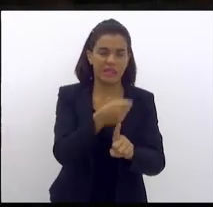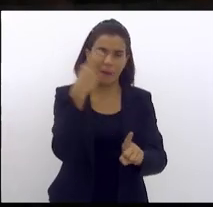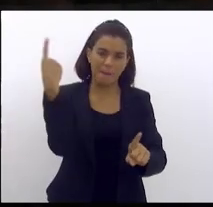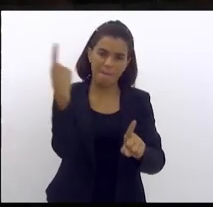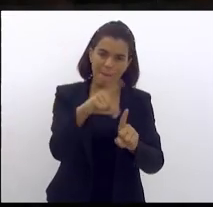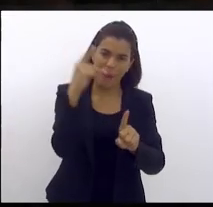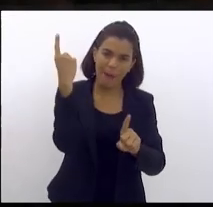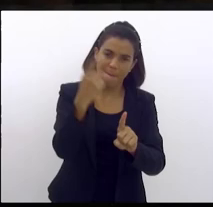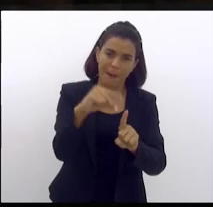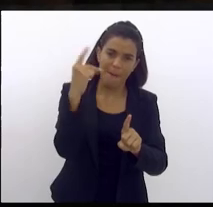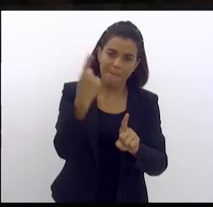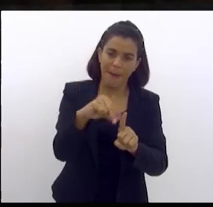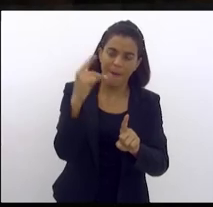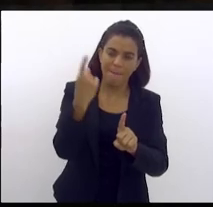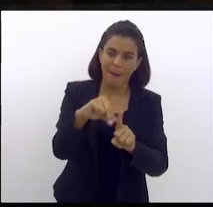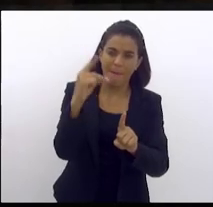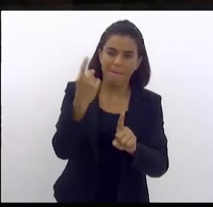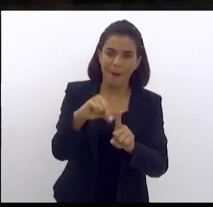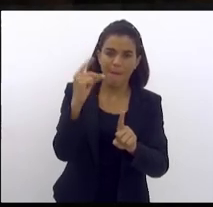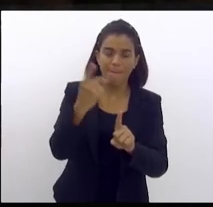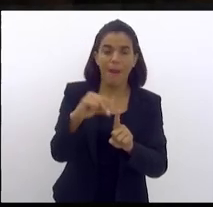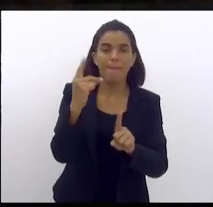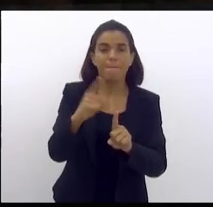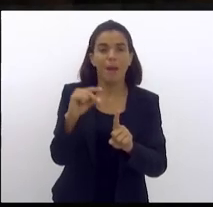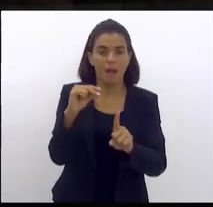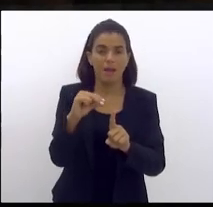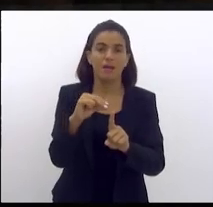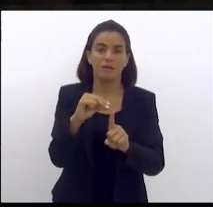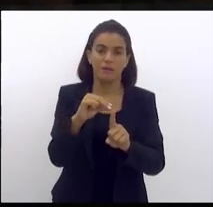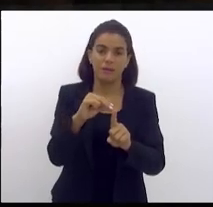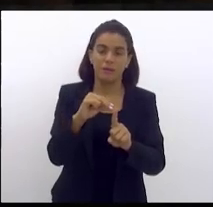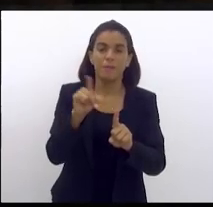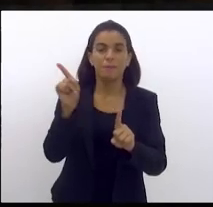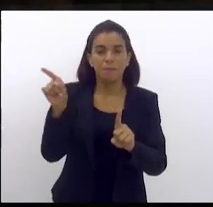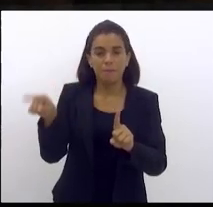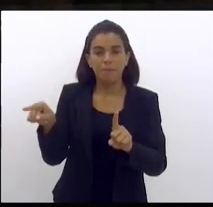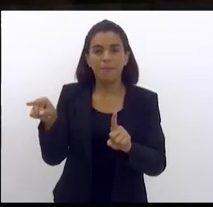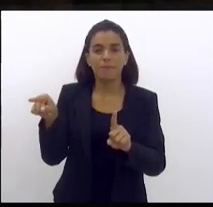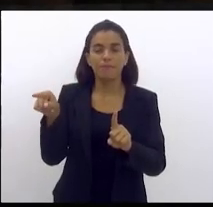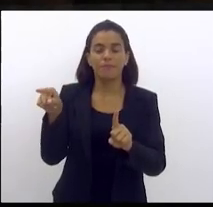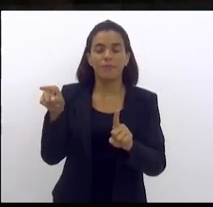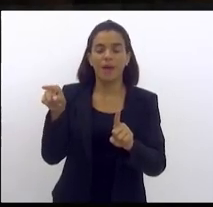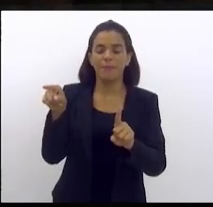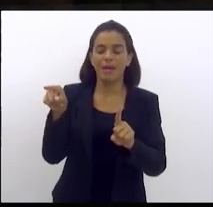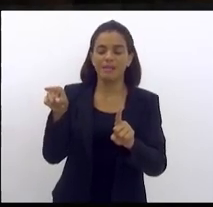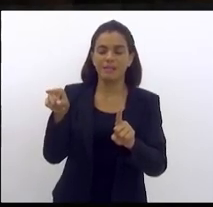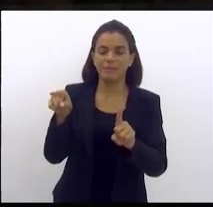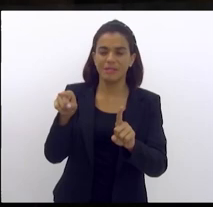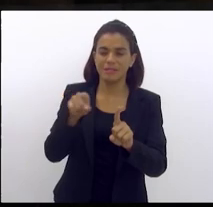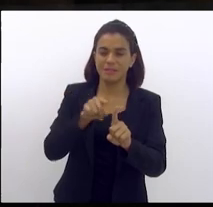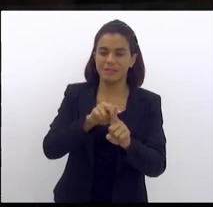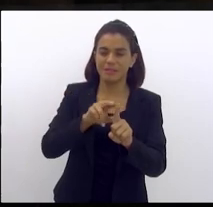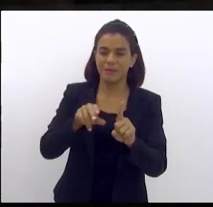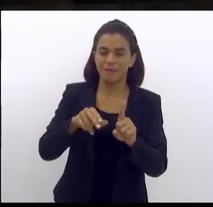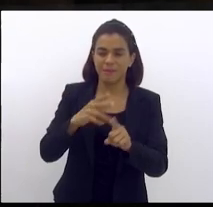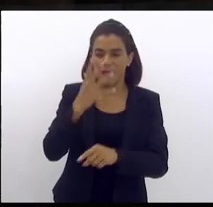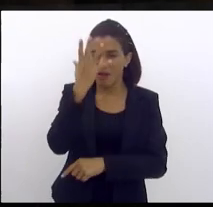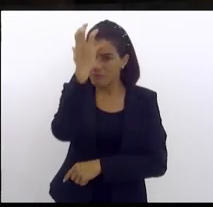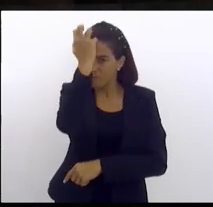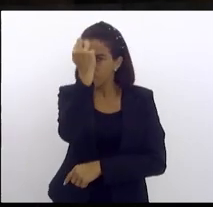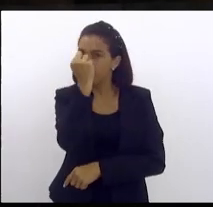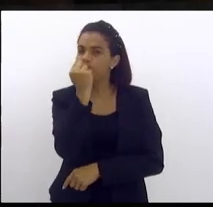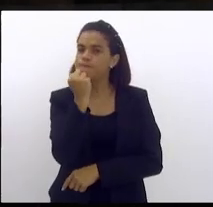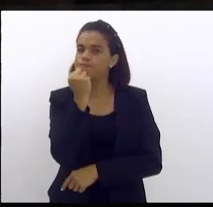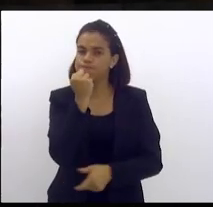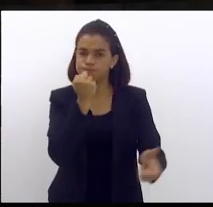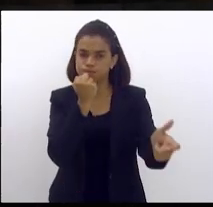torturados pelos terroristas do ramaz e do rebolá e eu nunca ouvi